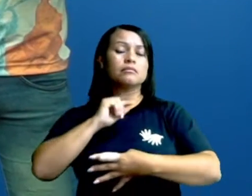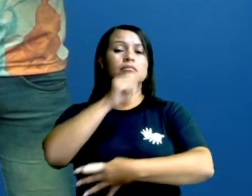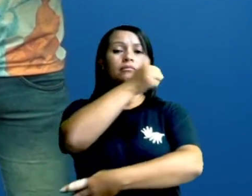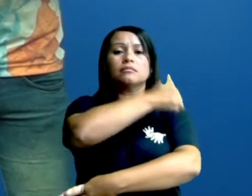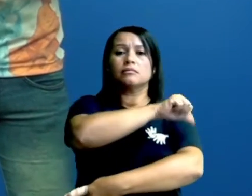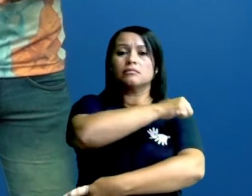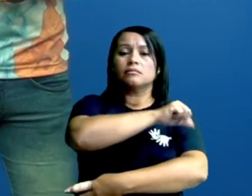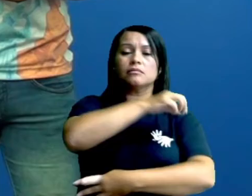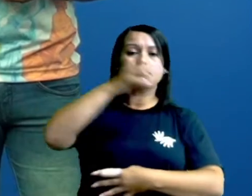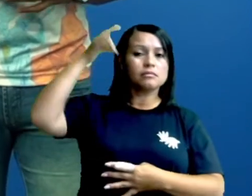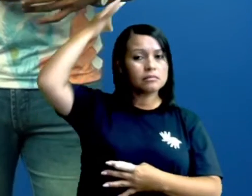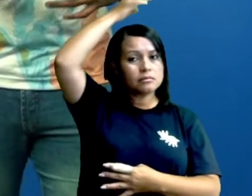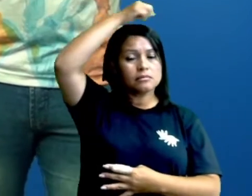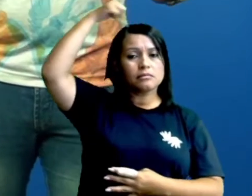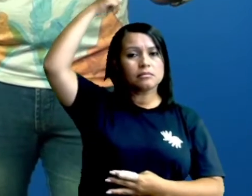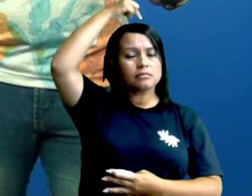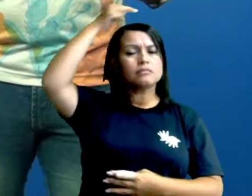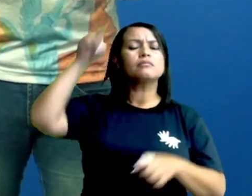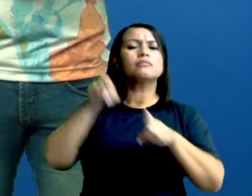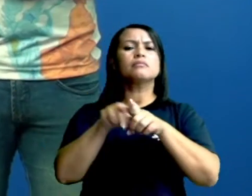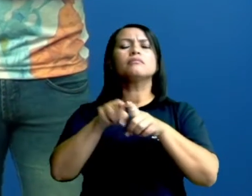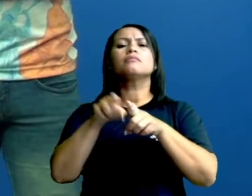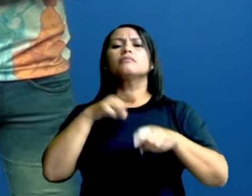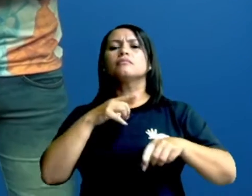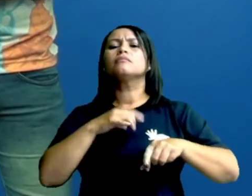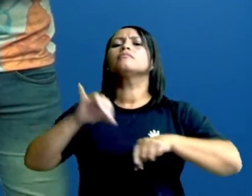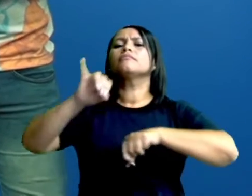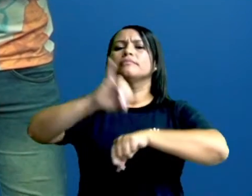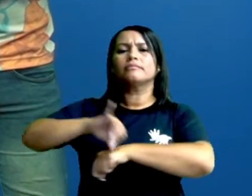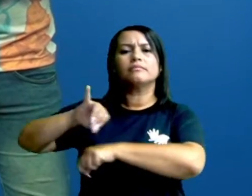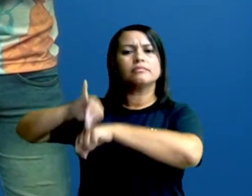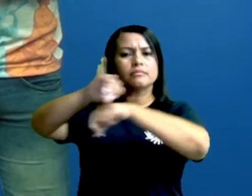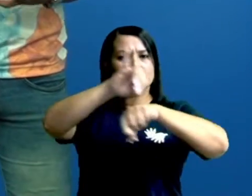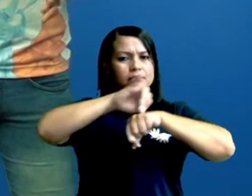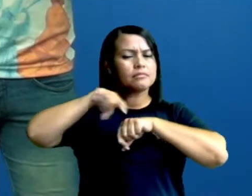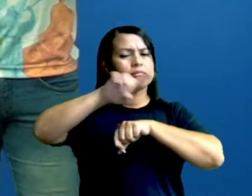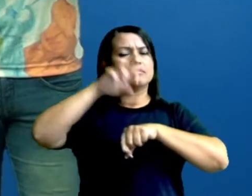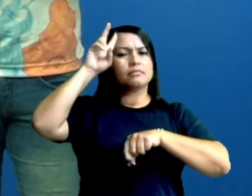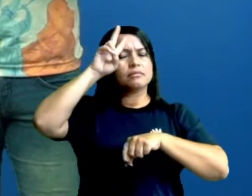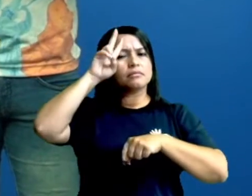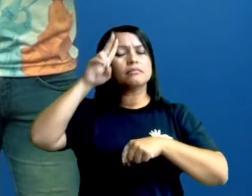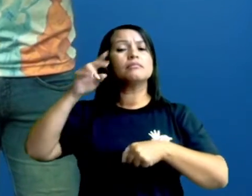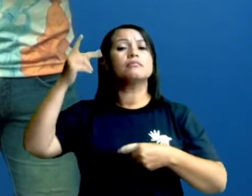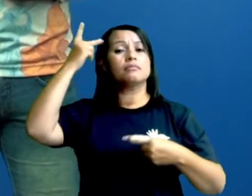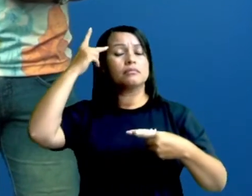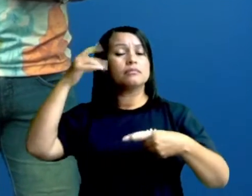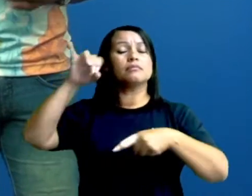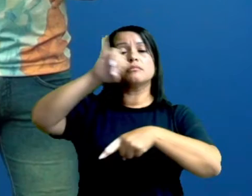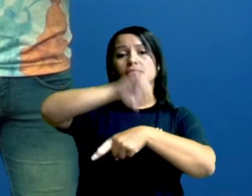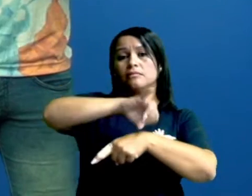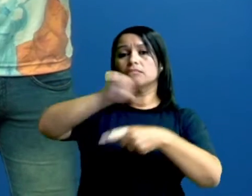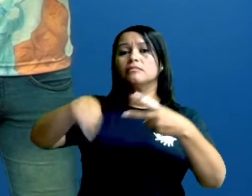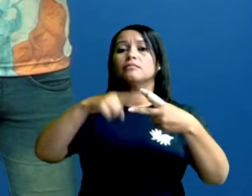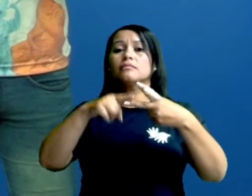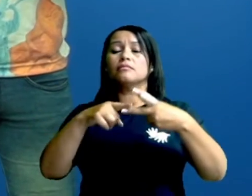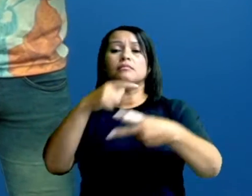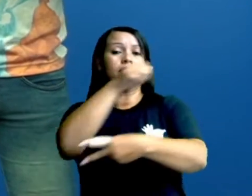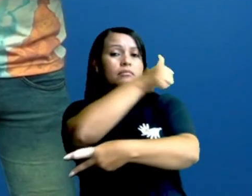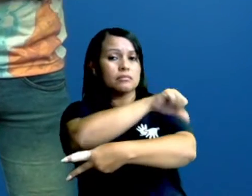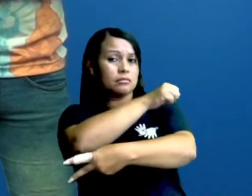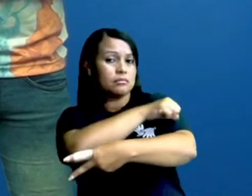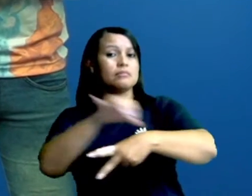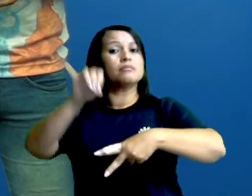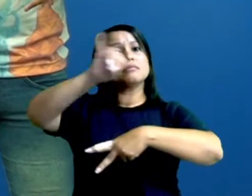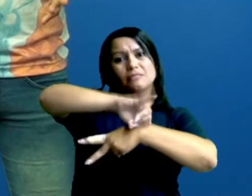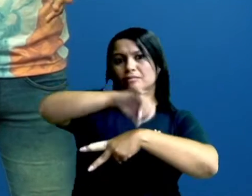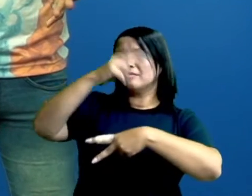Santo, e logicamente as suas respectivas capitais. É importante também vocês, né, lembrarem. São Paulo, a capital é São Paulo; Rio de Janeiro, o nome também da